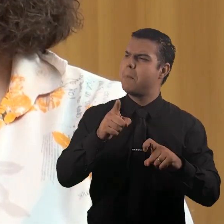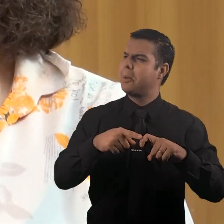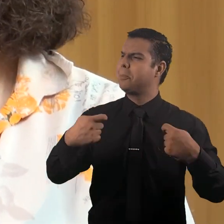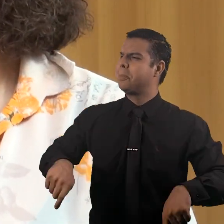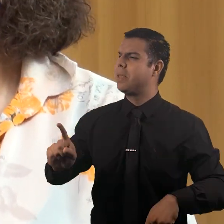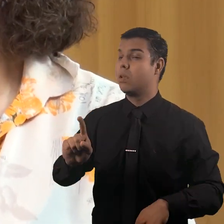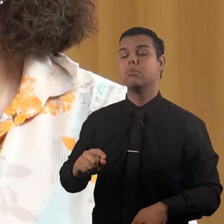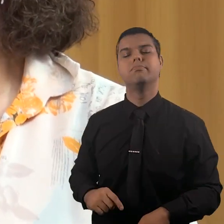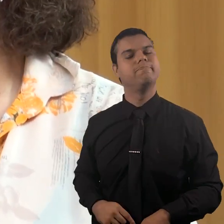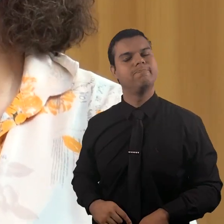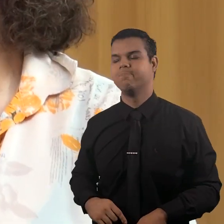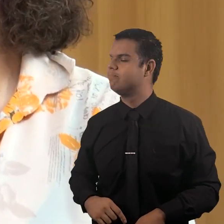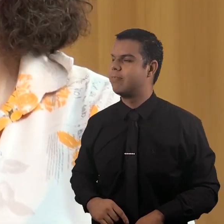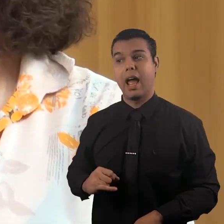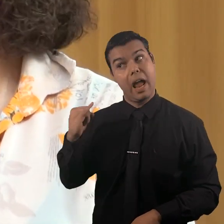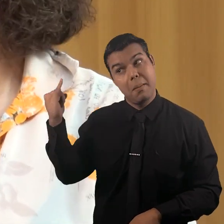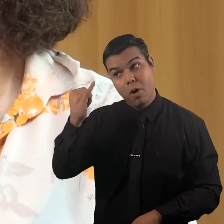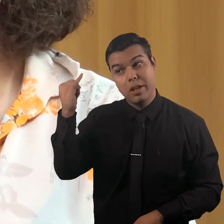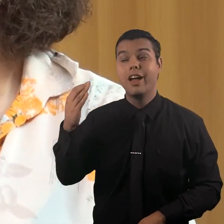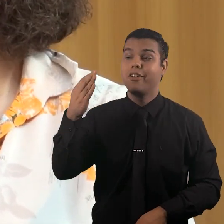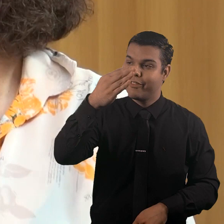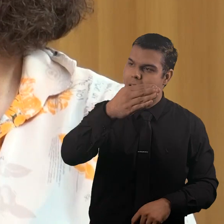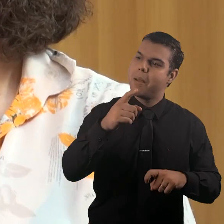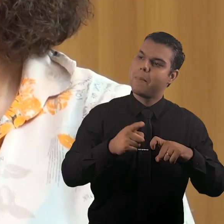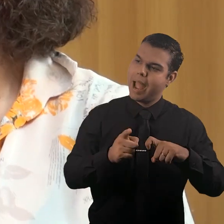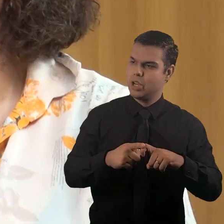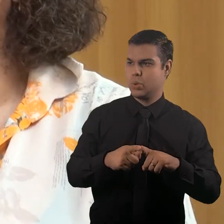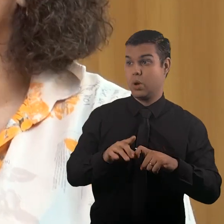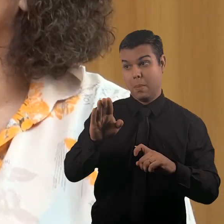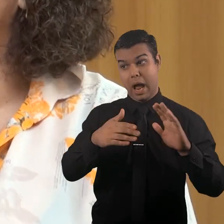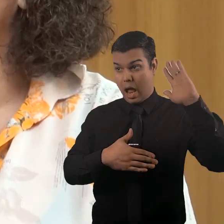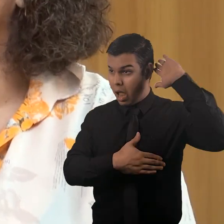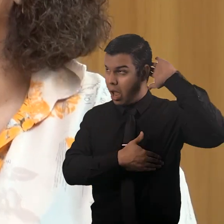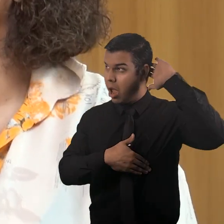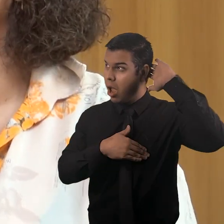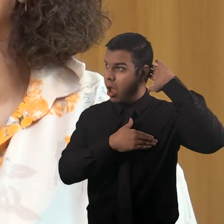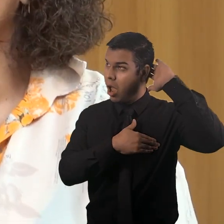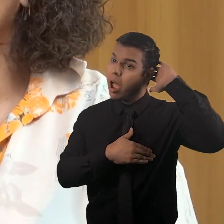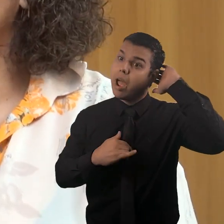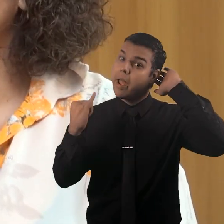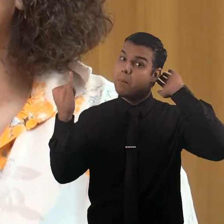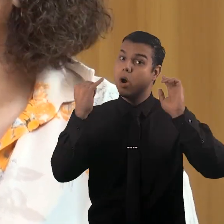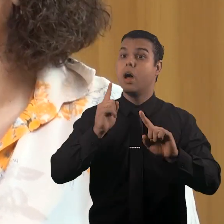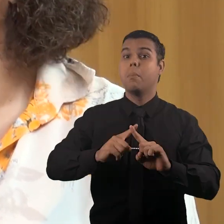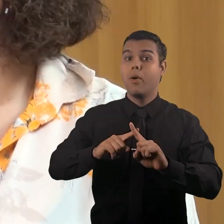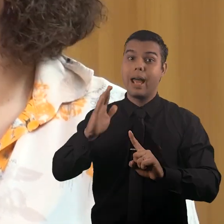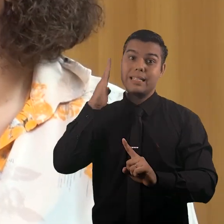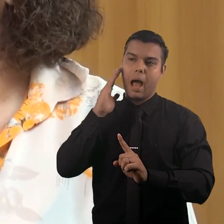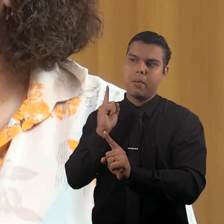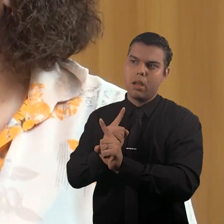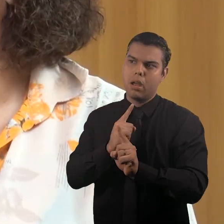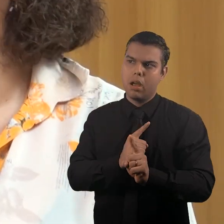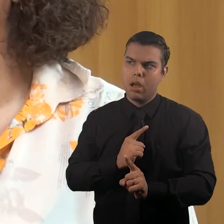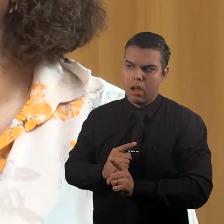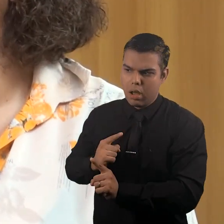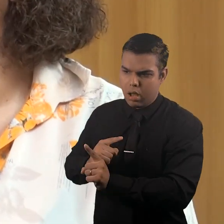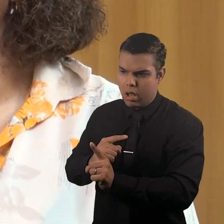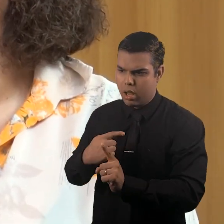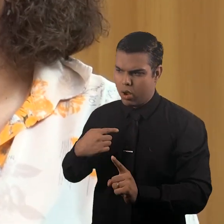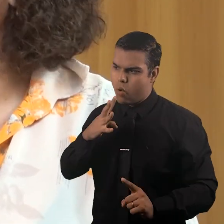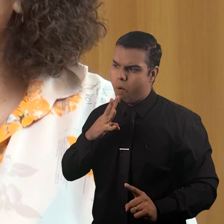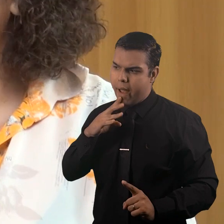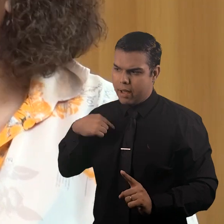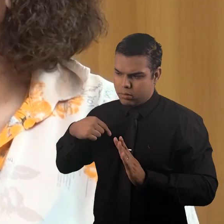O autoexame ele é importante para que a mulher conheça o seu próprio corpo. Porque quando você conhece o seu corpo, se você enxerga alguma coisa